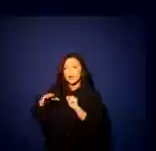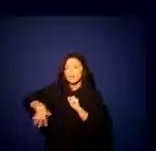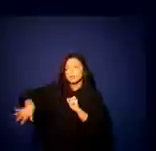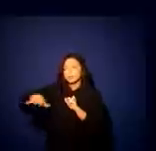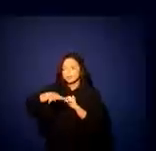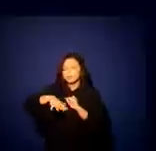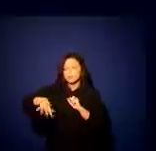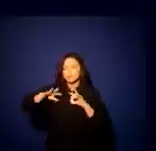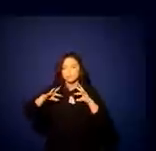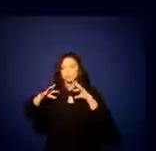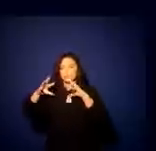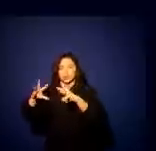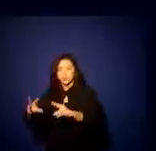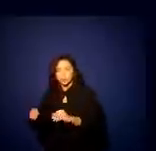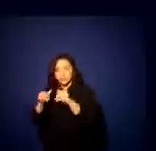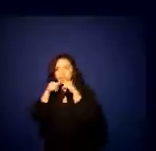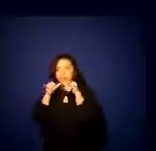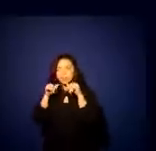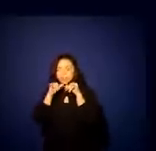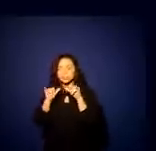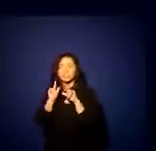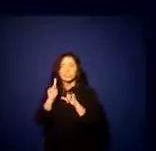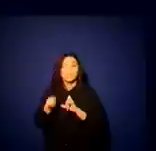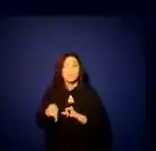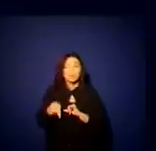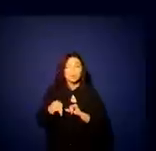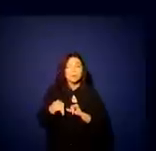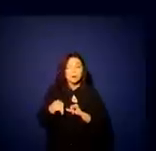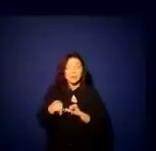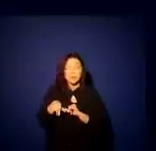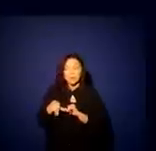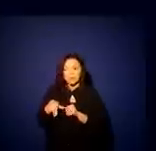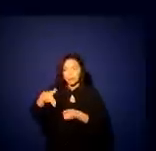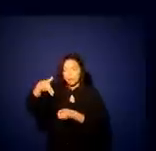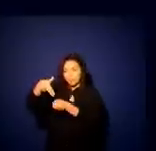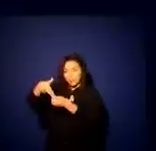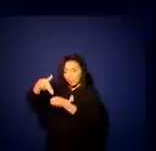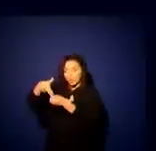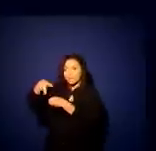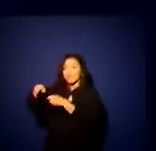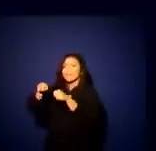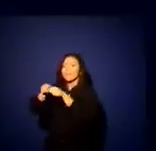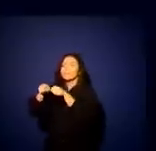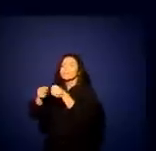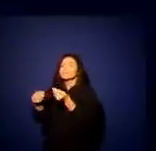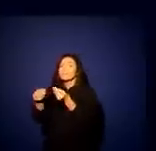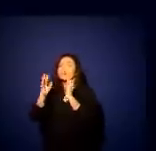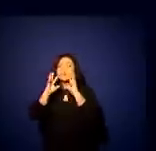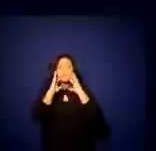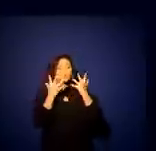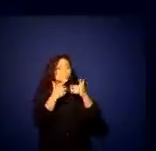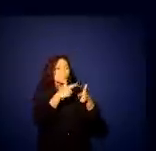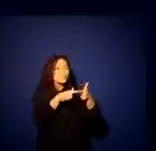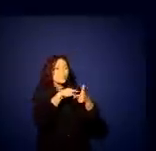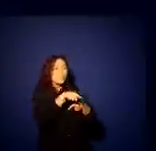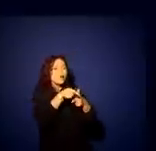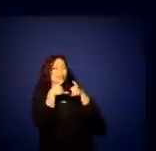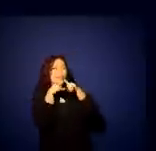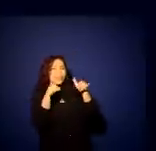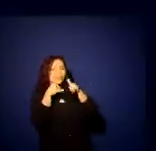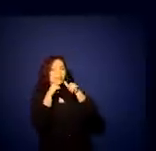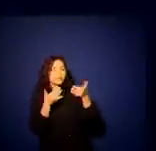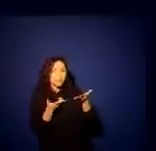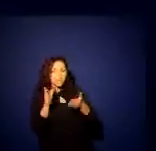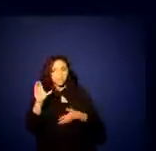de de energia elétrica é o que a Petrobras vai fazer em relação a energia elétrica o